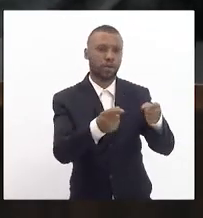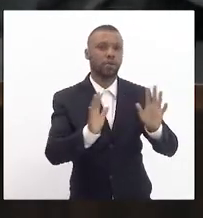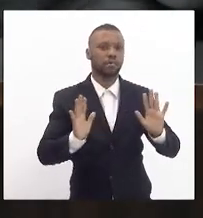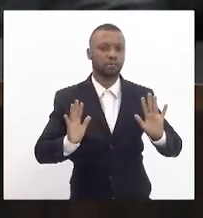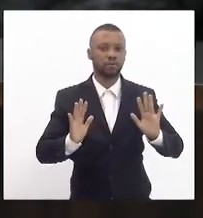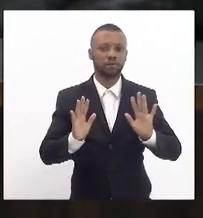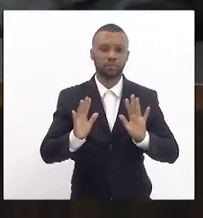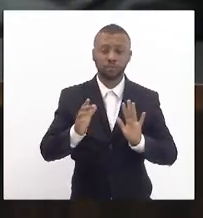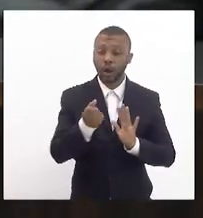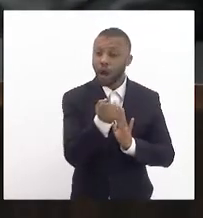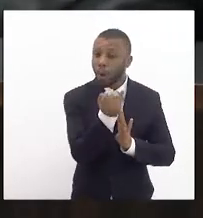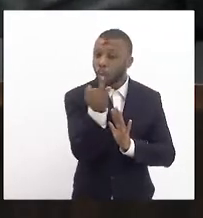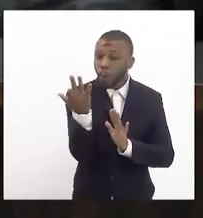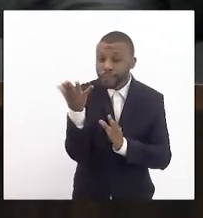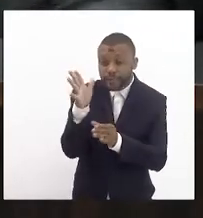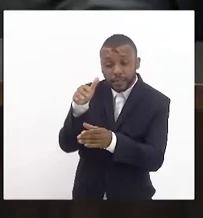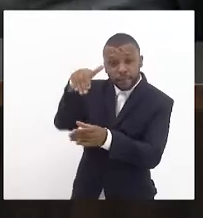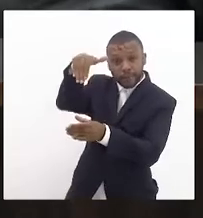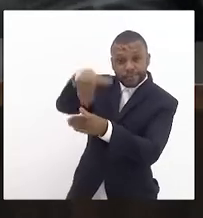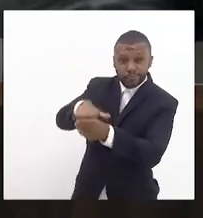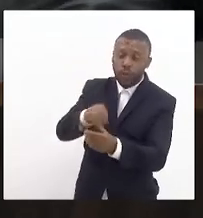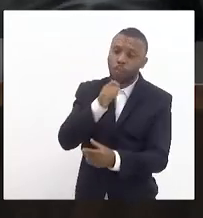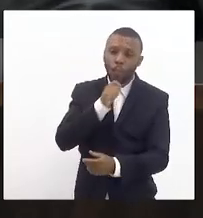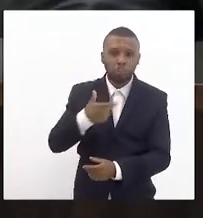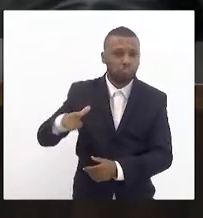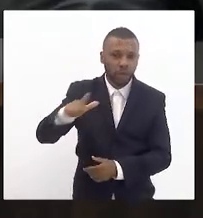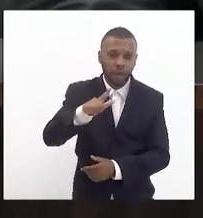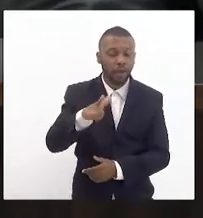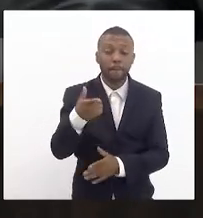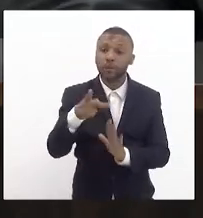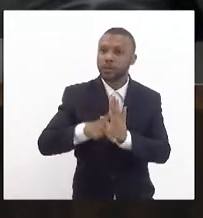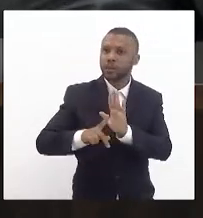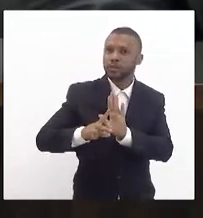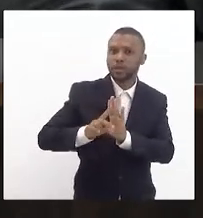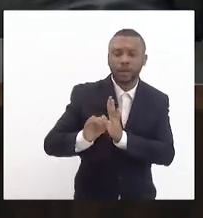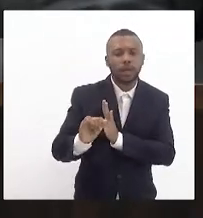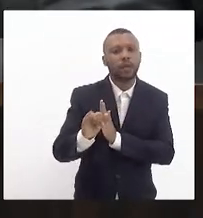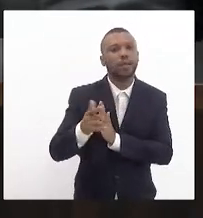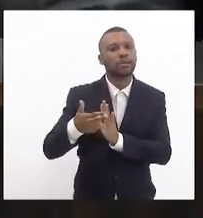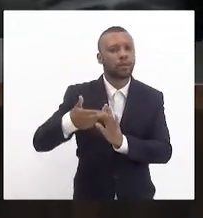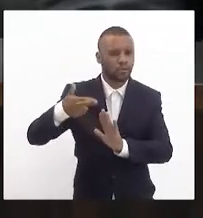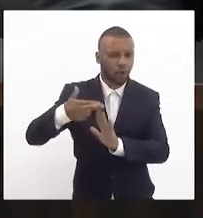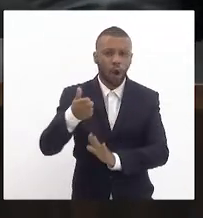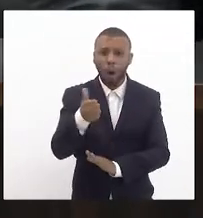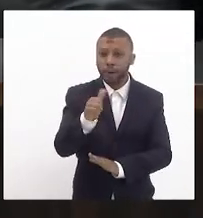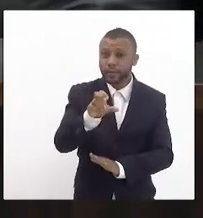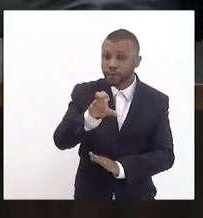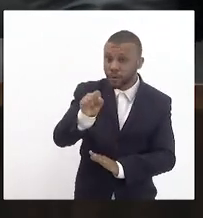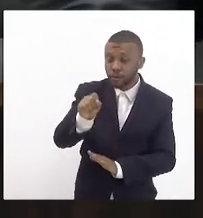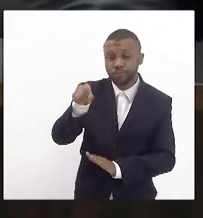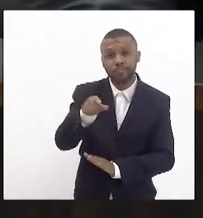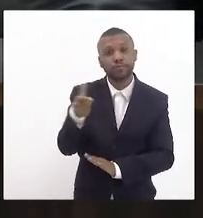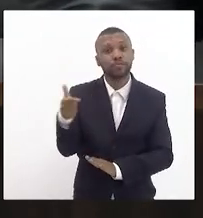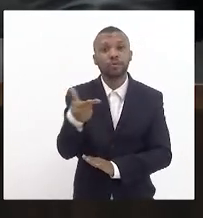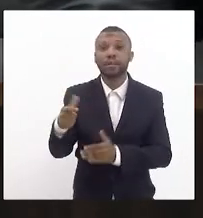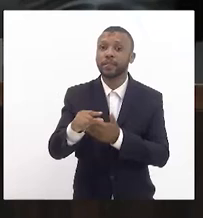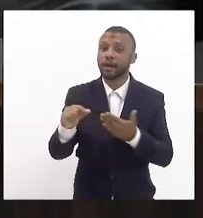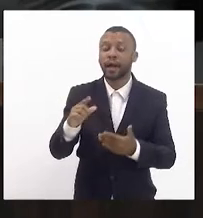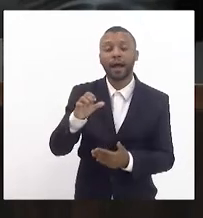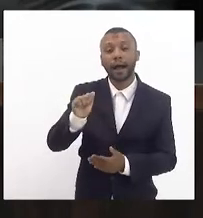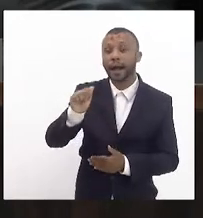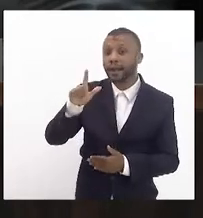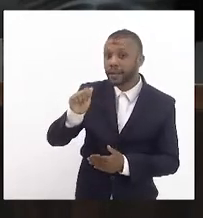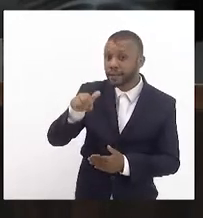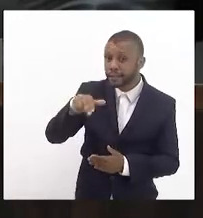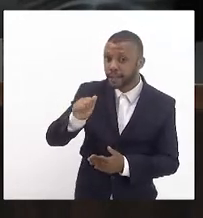Não há quórum para deliberação. Projeto de resolução 1158 de 22, de autoria do deputado Alana Passos, concede